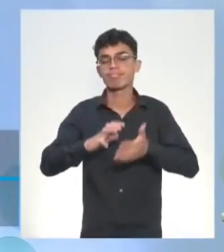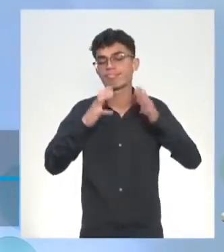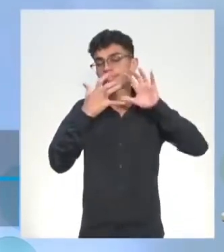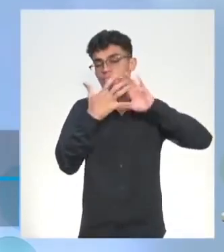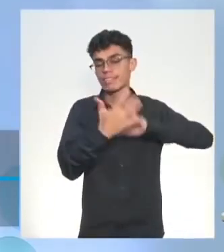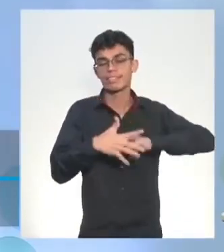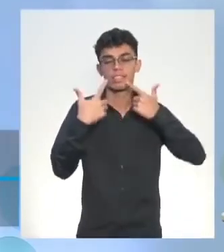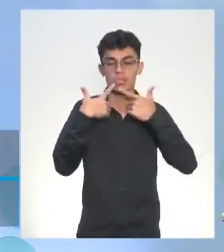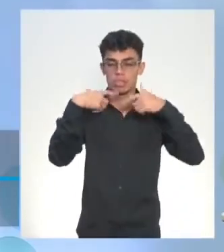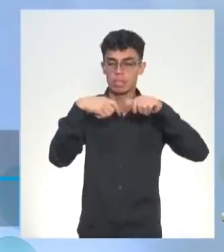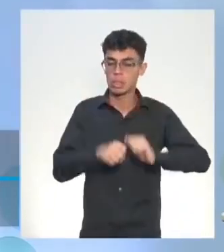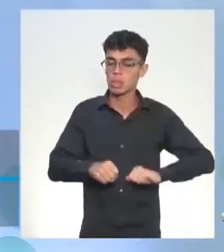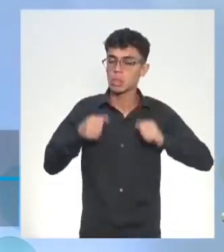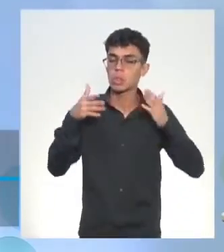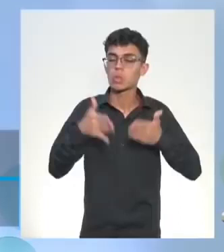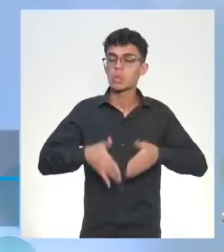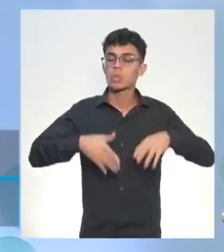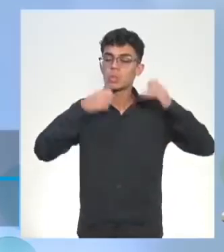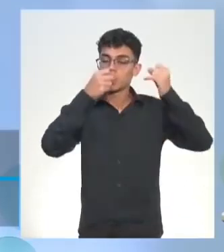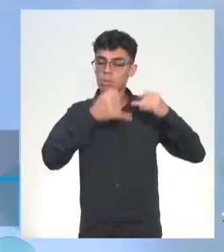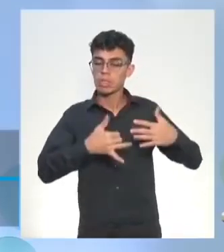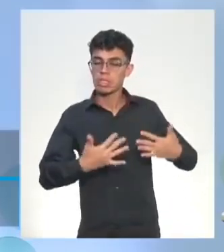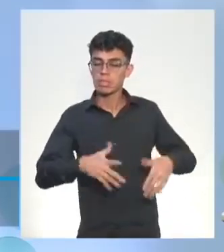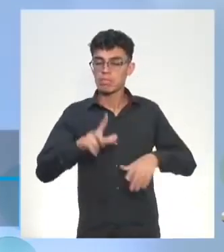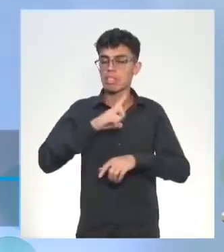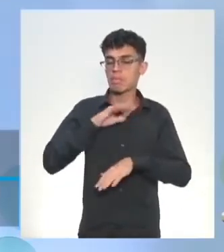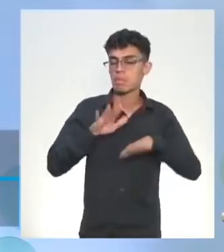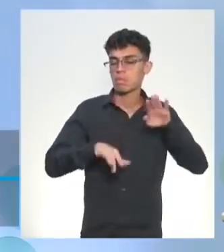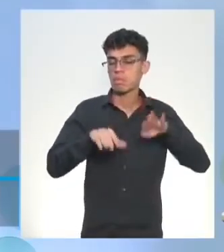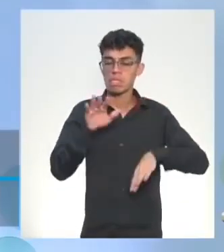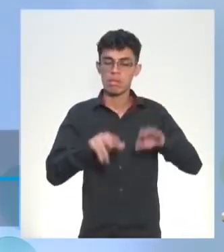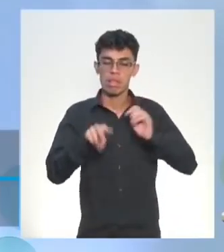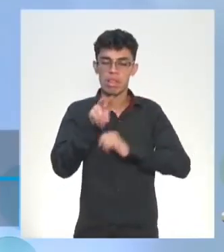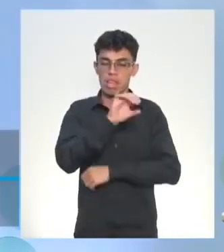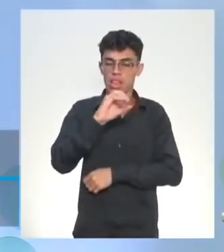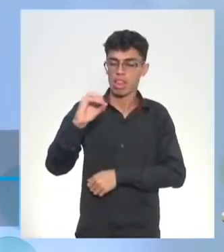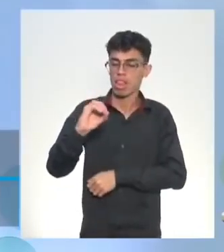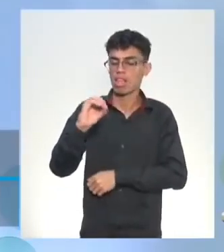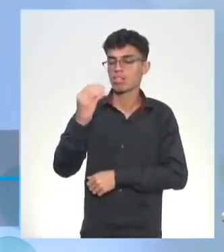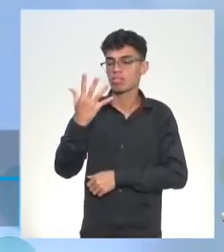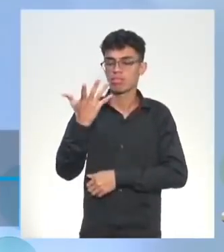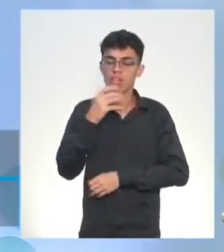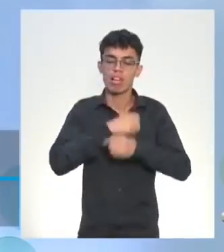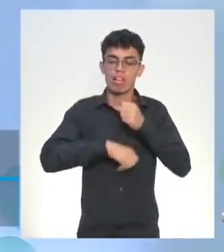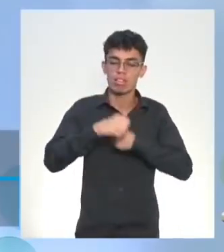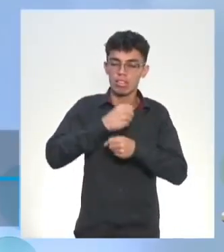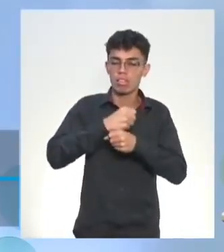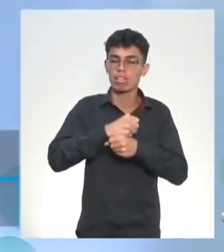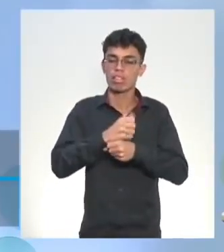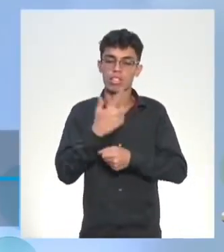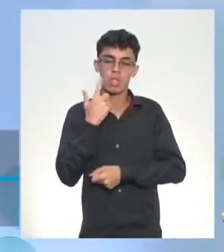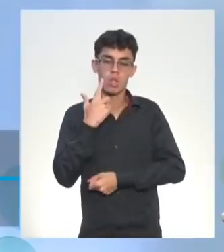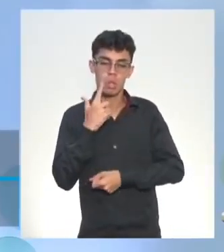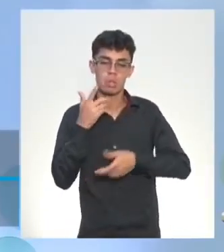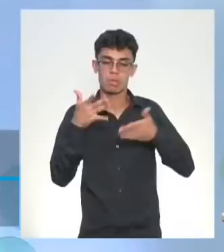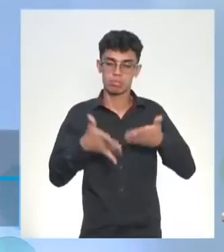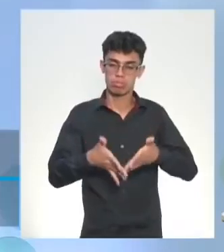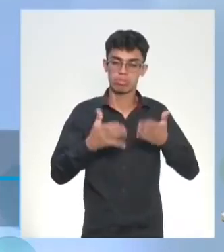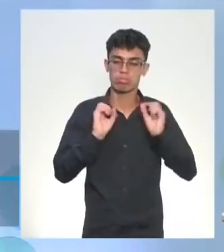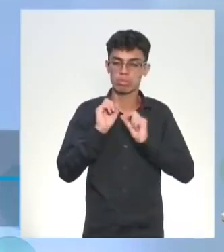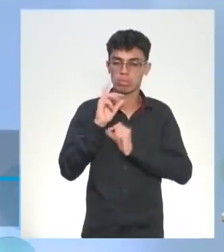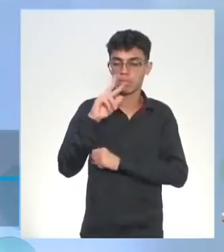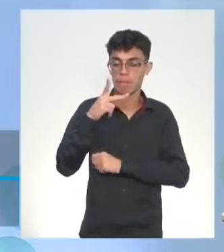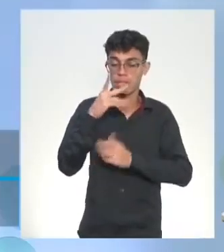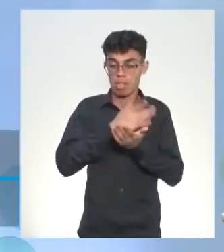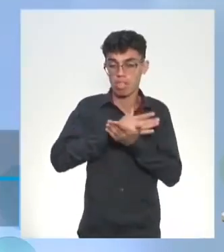essa linguagem que a gente vai tratar hoje, ela tem mais ou menos uns 500 anos aí, mais ou menos dessa forma que a gente vai ver hoje, tá certo? Nós